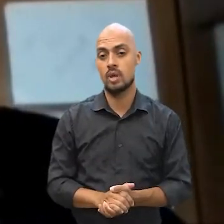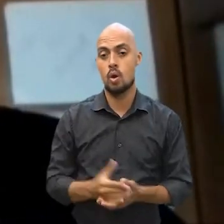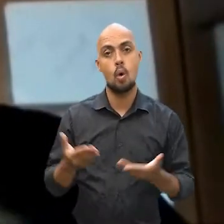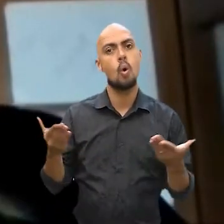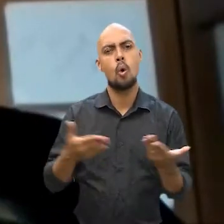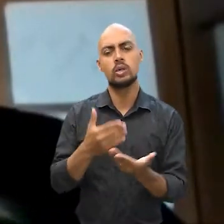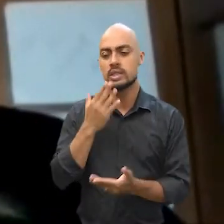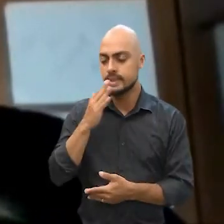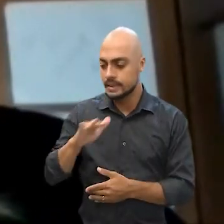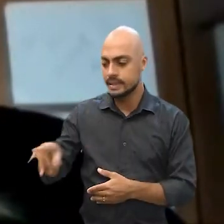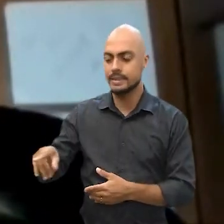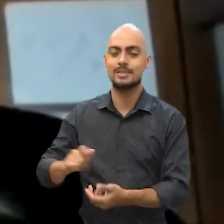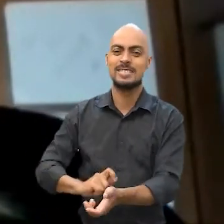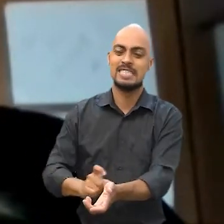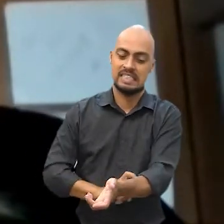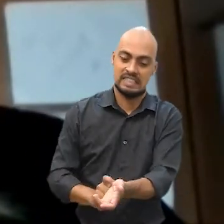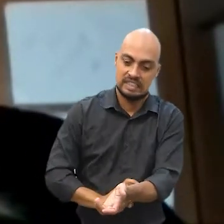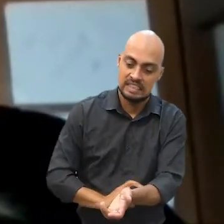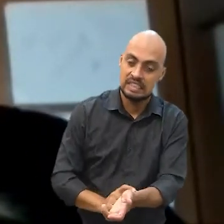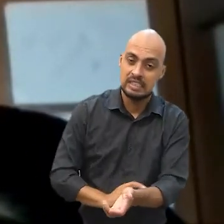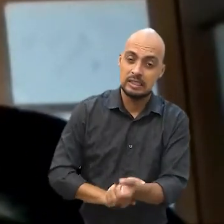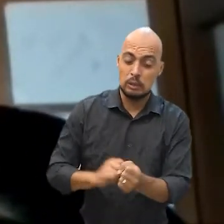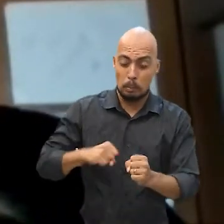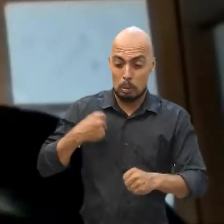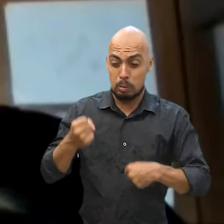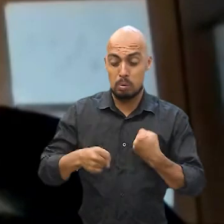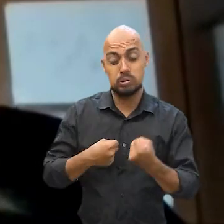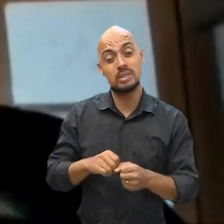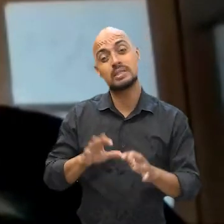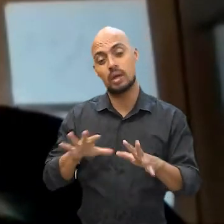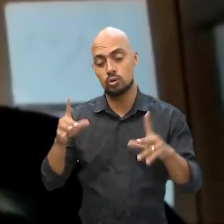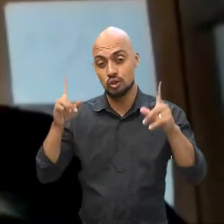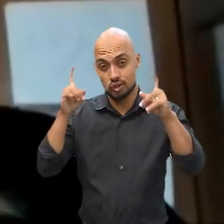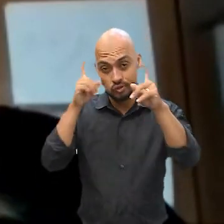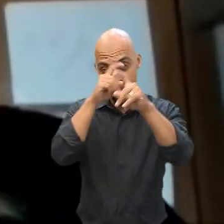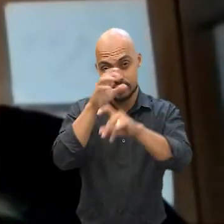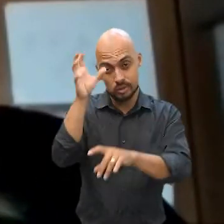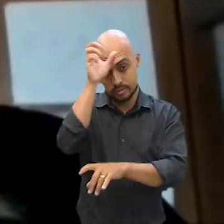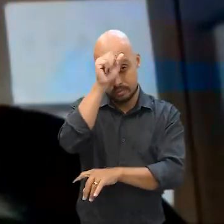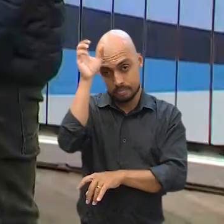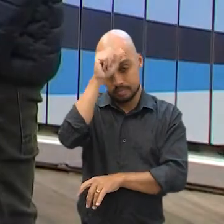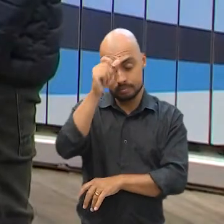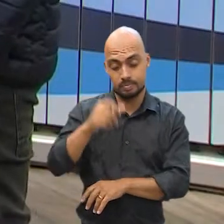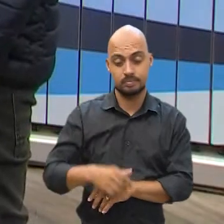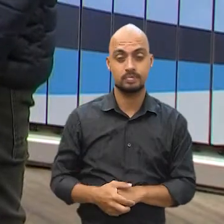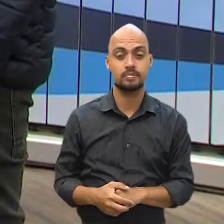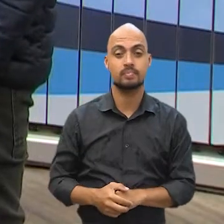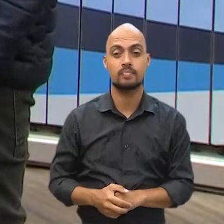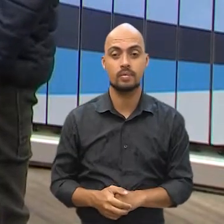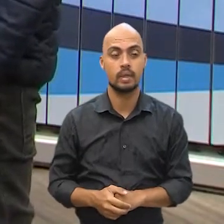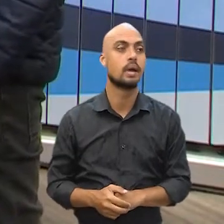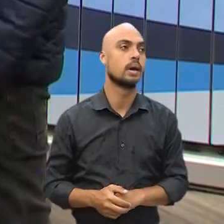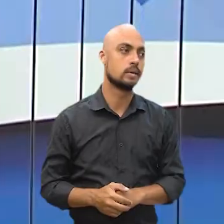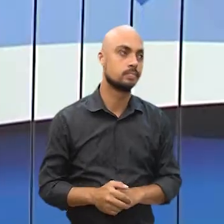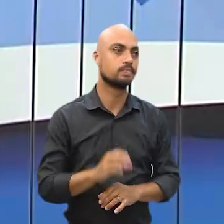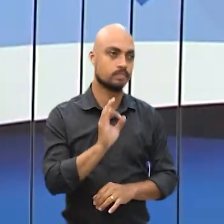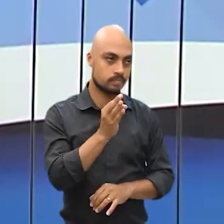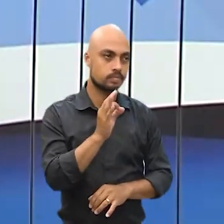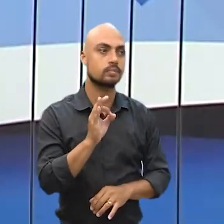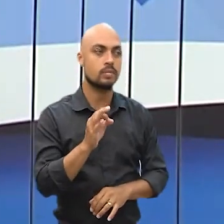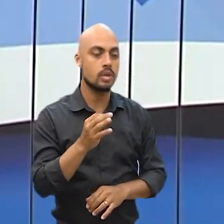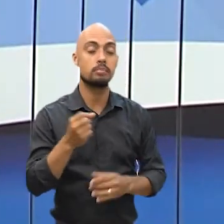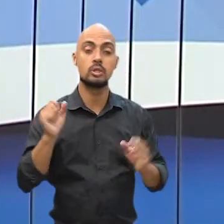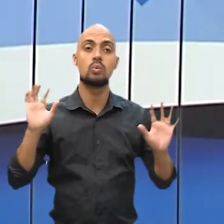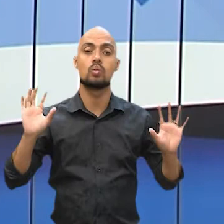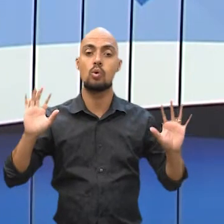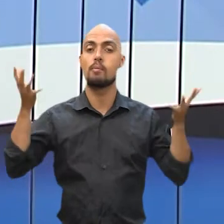estressadas também, sabe? Então, eu acho que isso acaba dificultando bastante. Tem que comemorar com toda certeza,